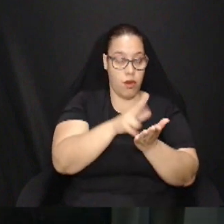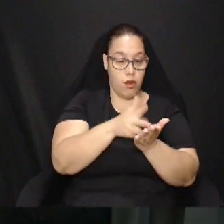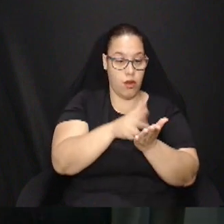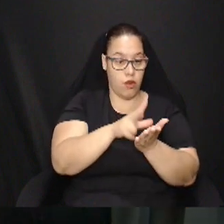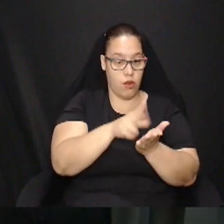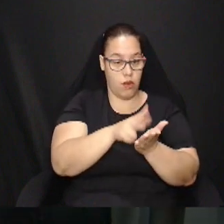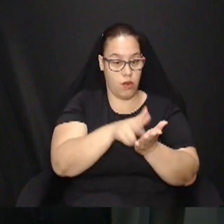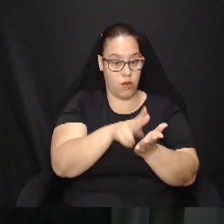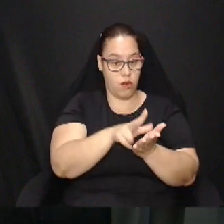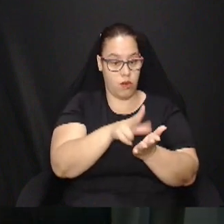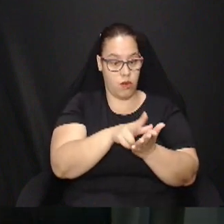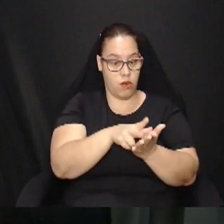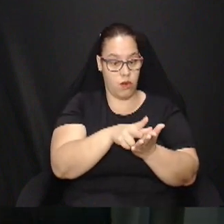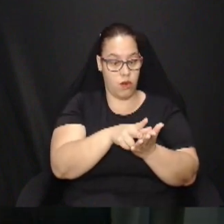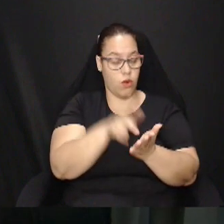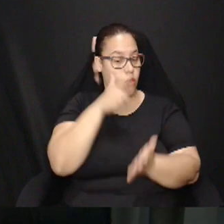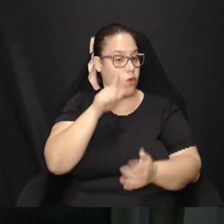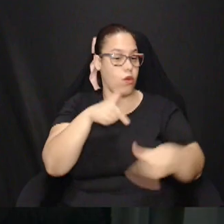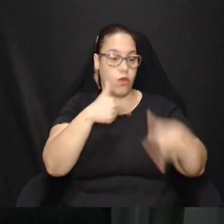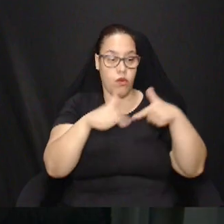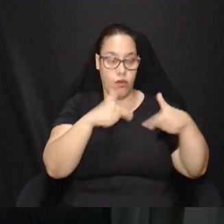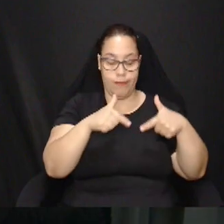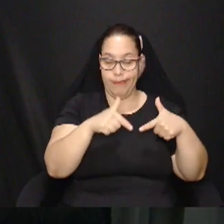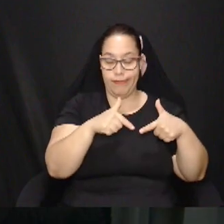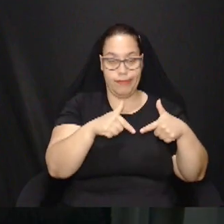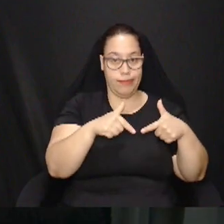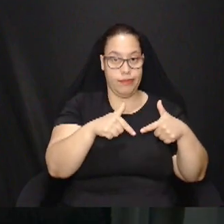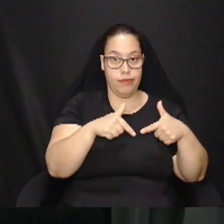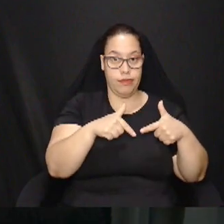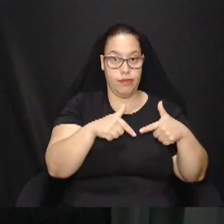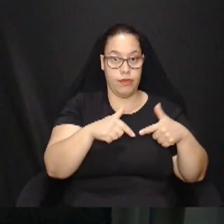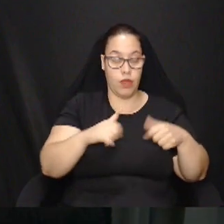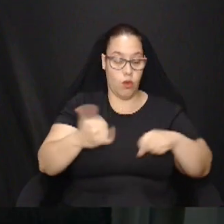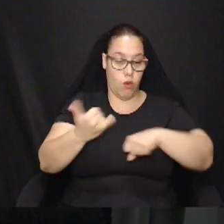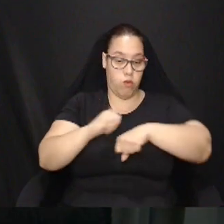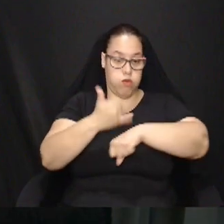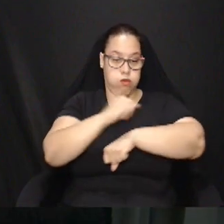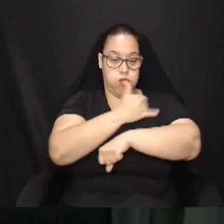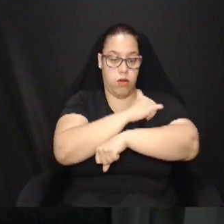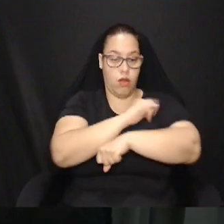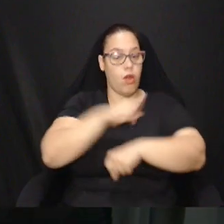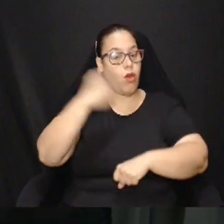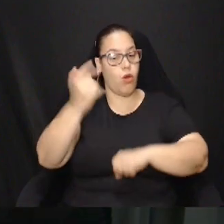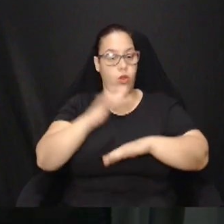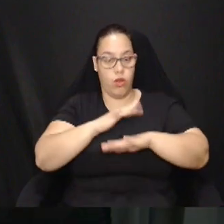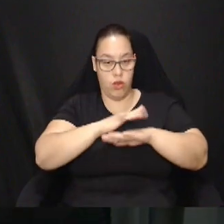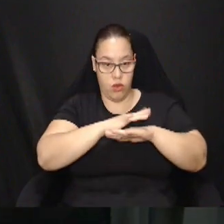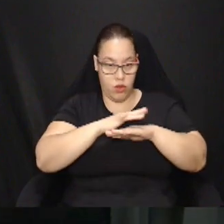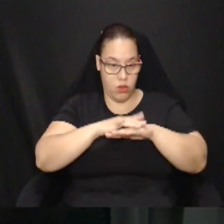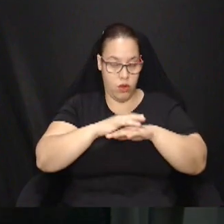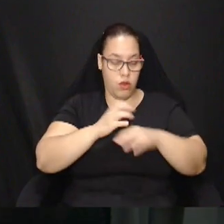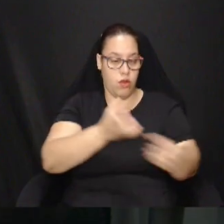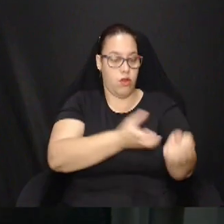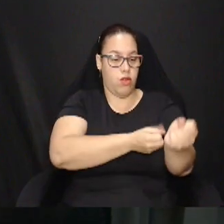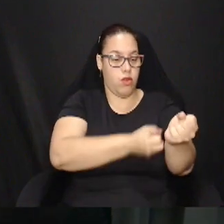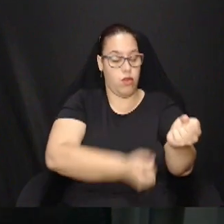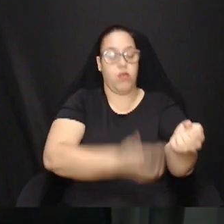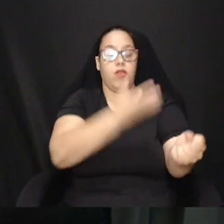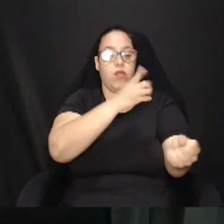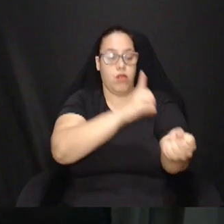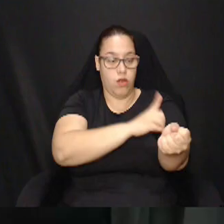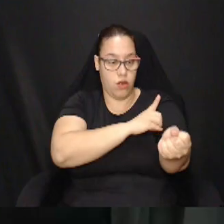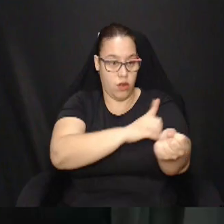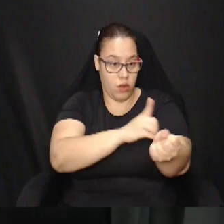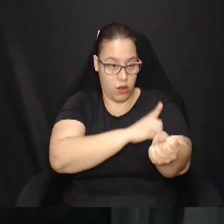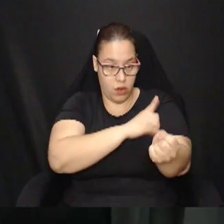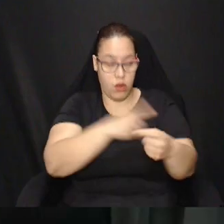trabalho, porque a obesidade leva a outras morbidades, como hipertensão, diabetes, etc., e porque o